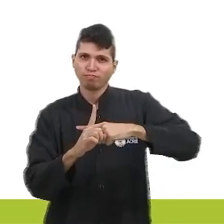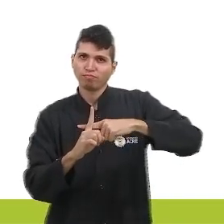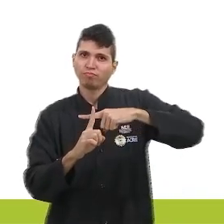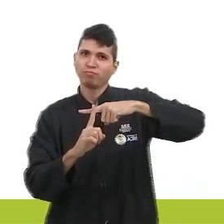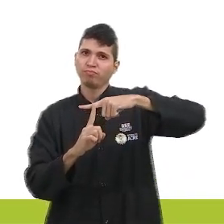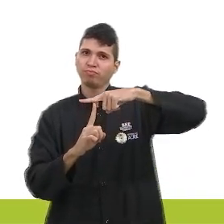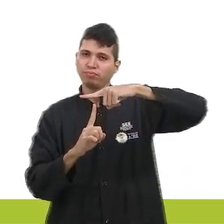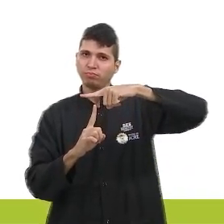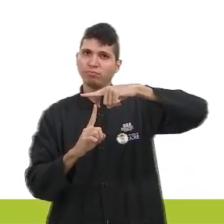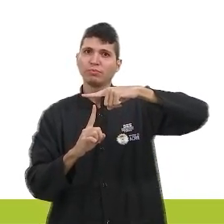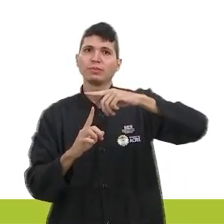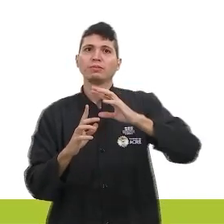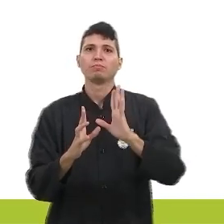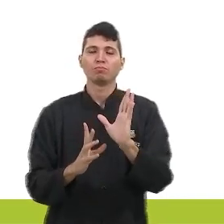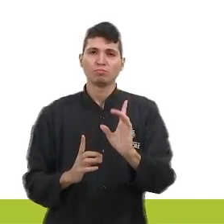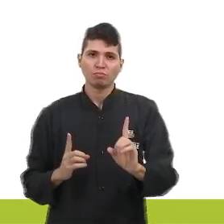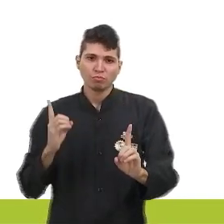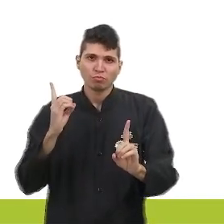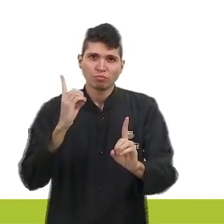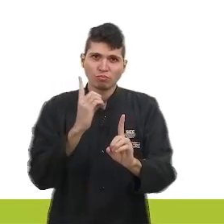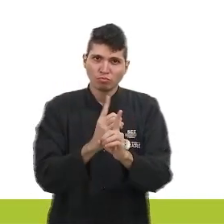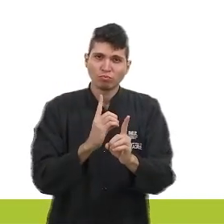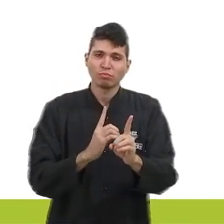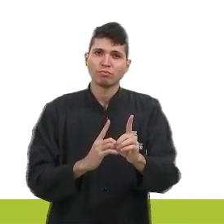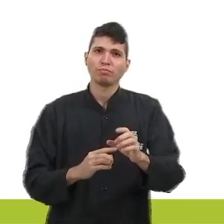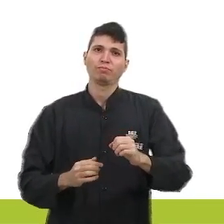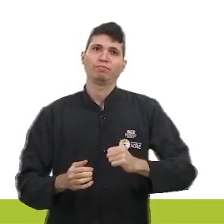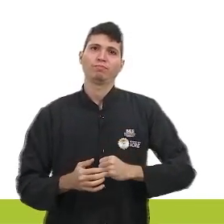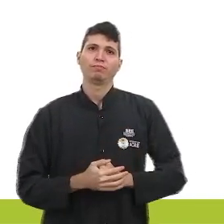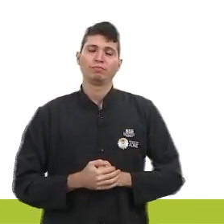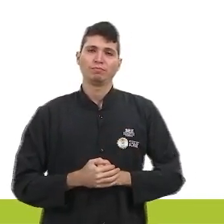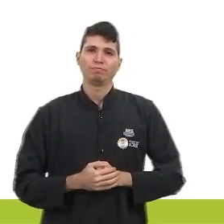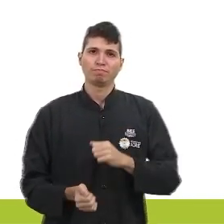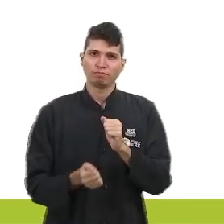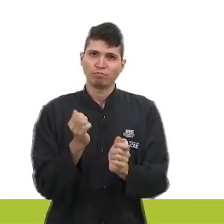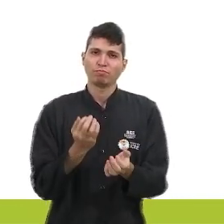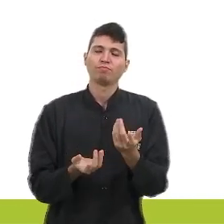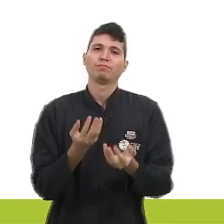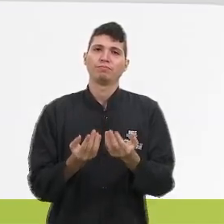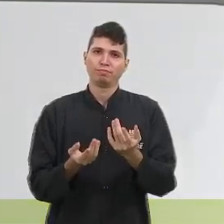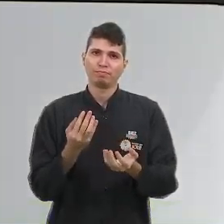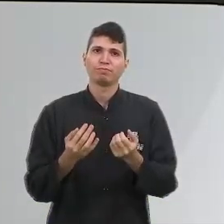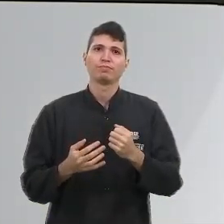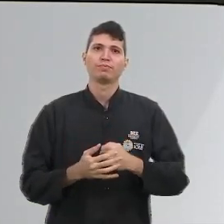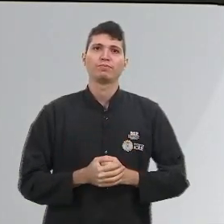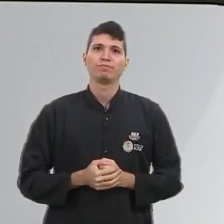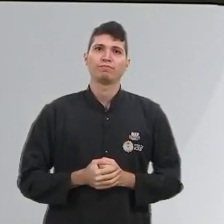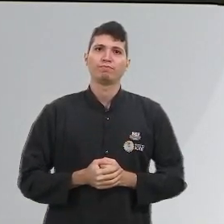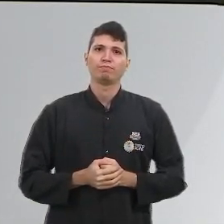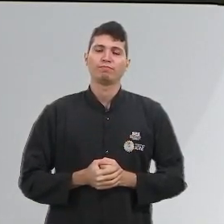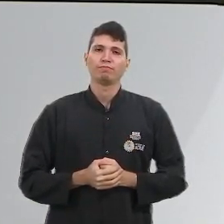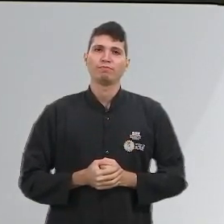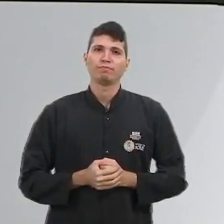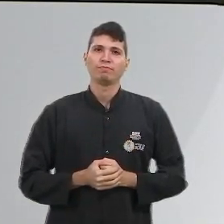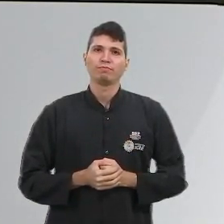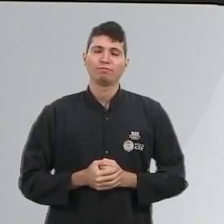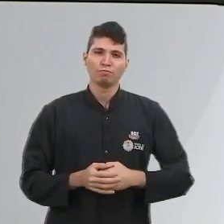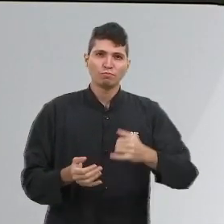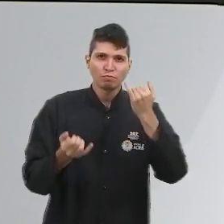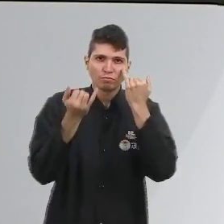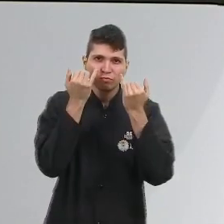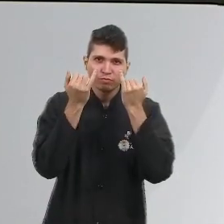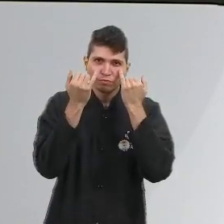para encontrar esse carvão mineral. Uma curiosidade, né, para você se